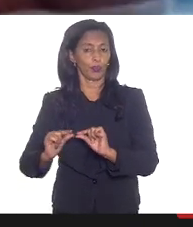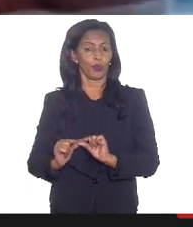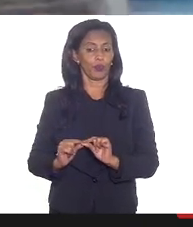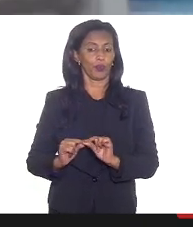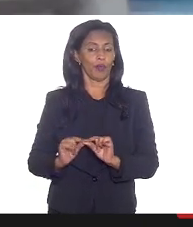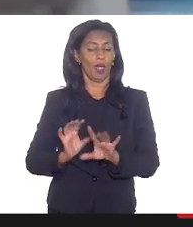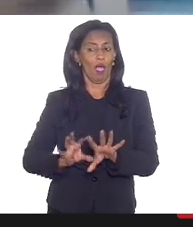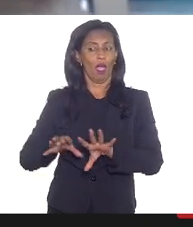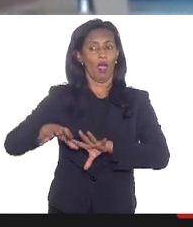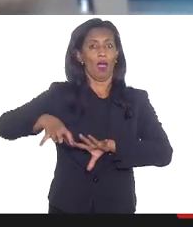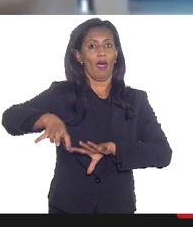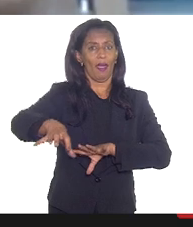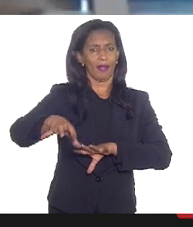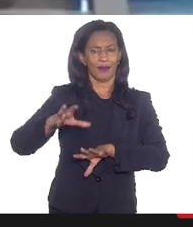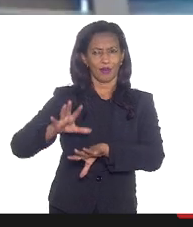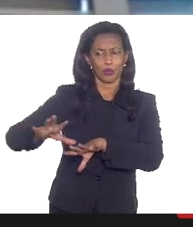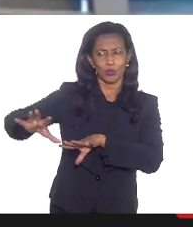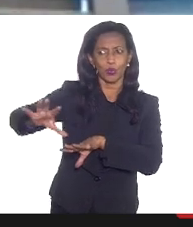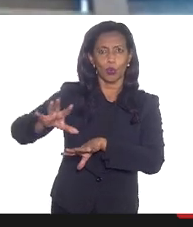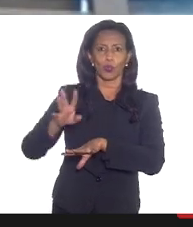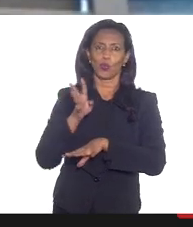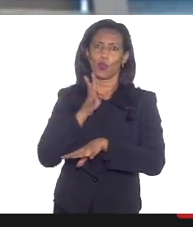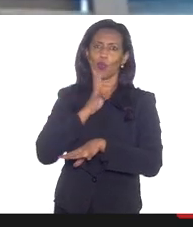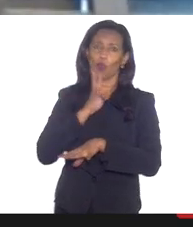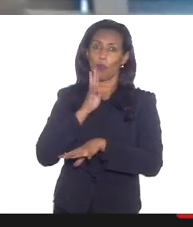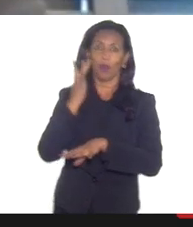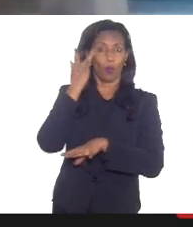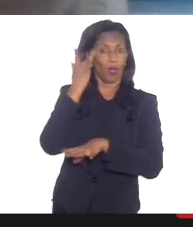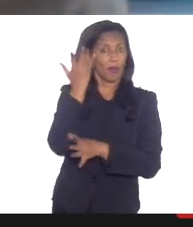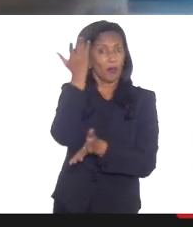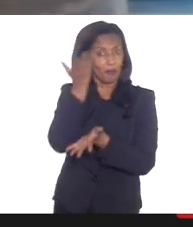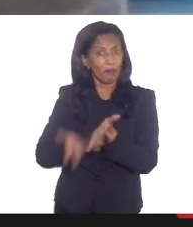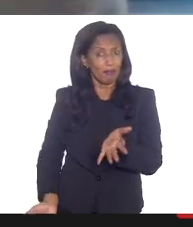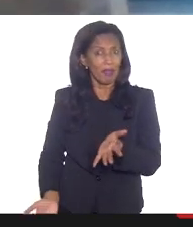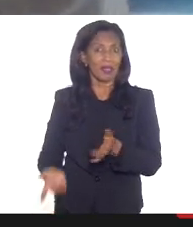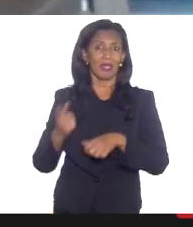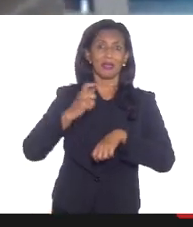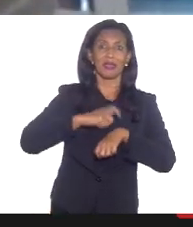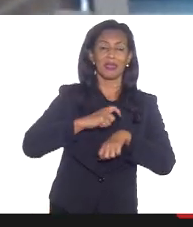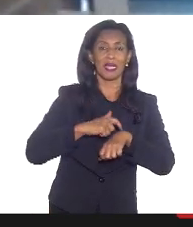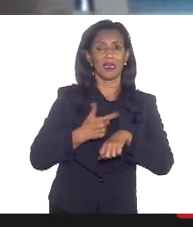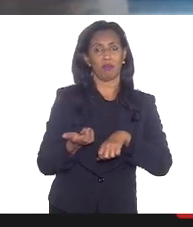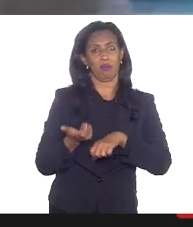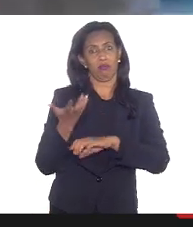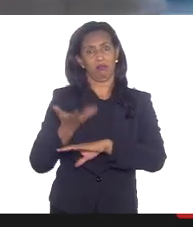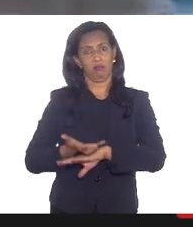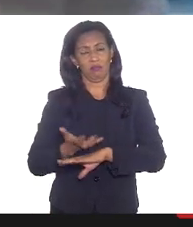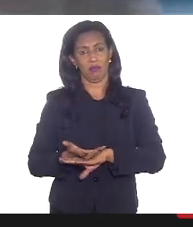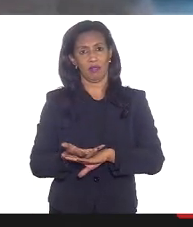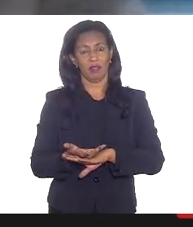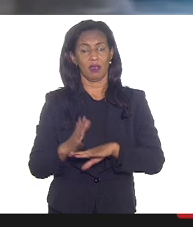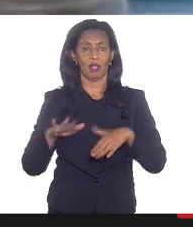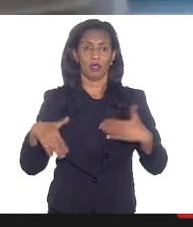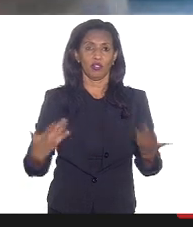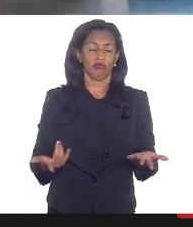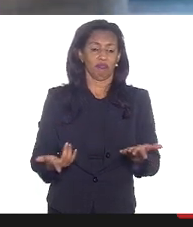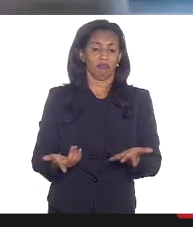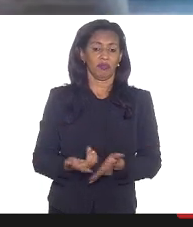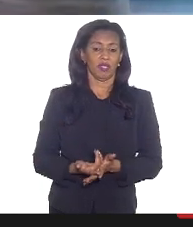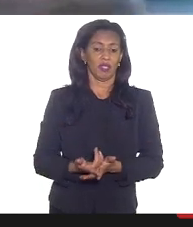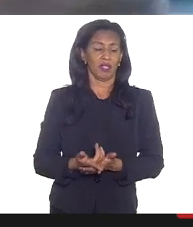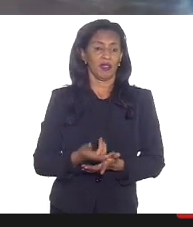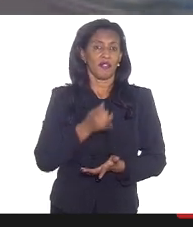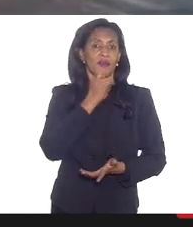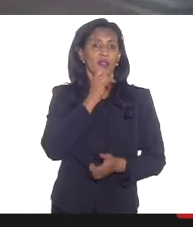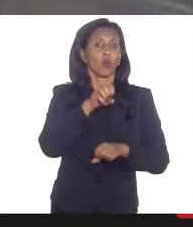a áreas de conhecimento, a gente corre o risco de a gente perder disciplinas, perder tempos para disciplinas, e a gente, então, ficar com